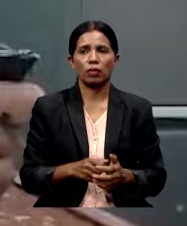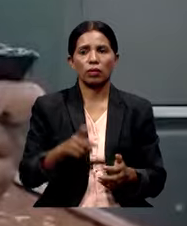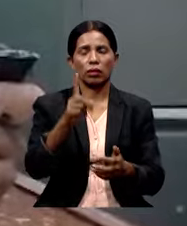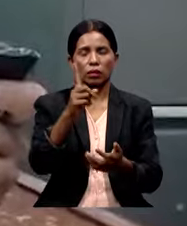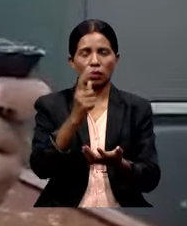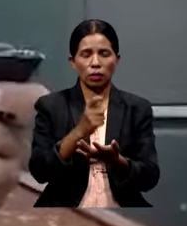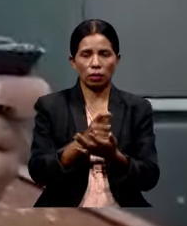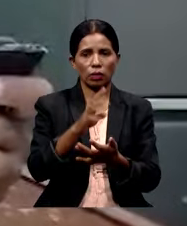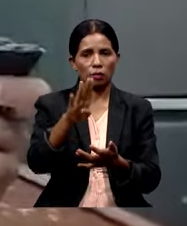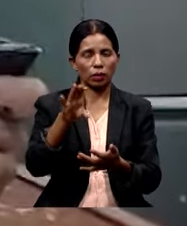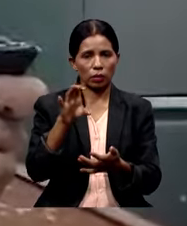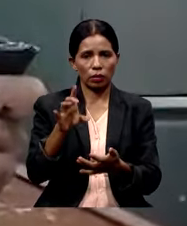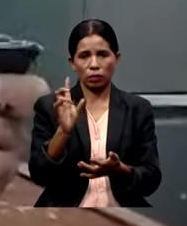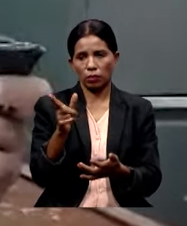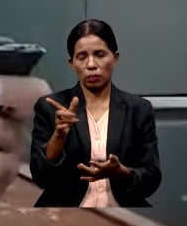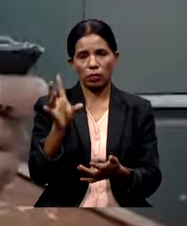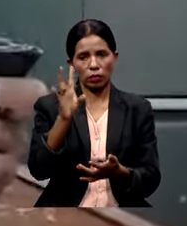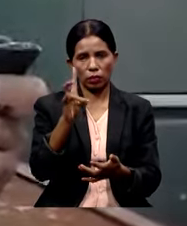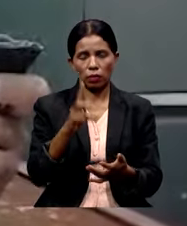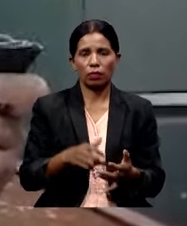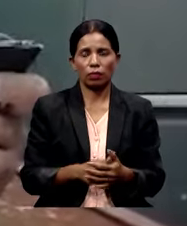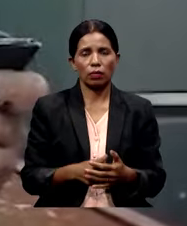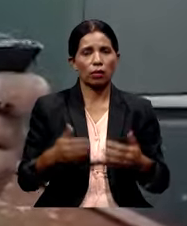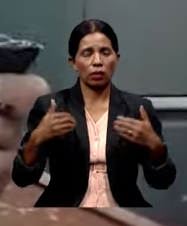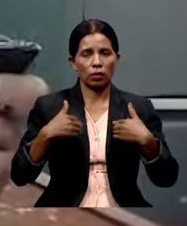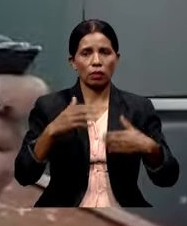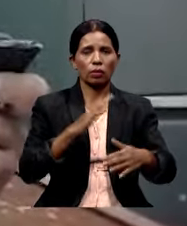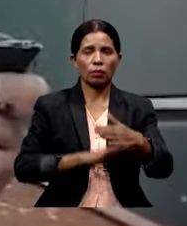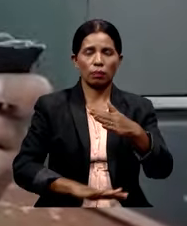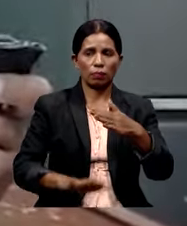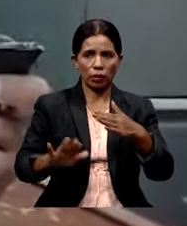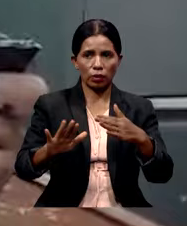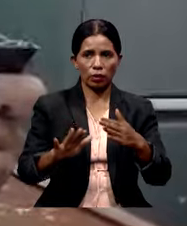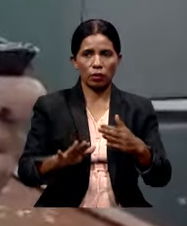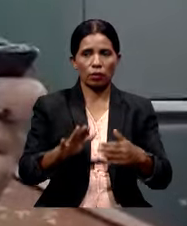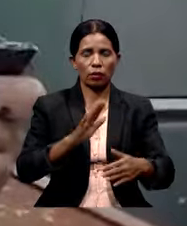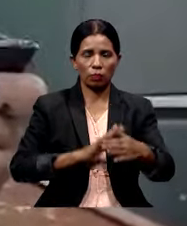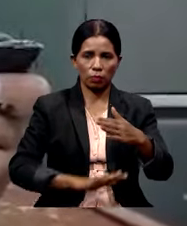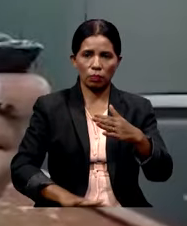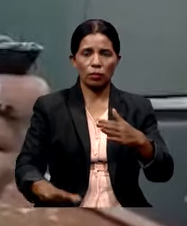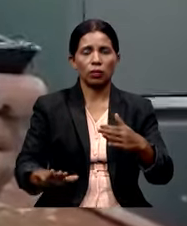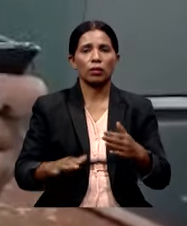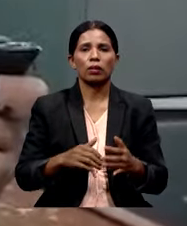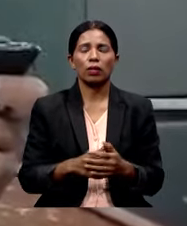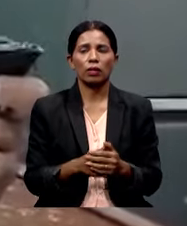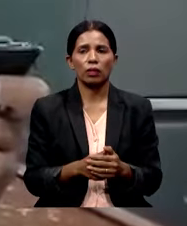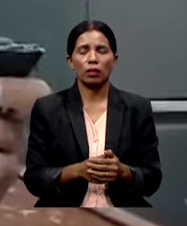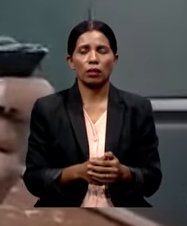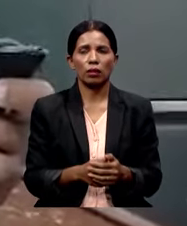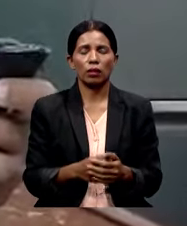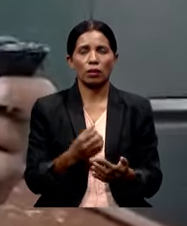1427 ia mos partos normal partos mors parto normal ne total